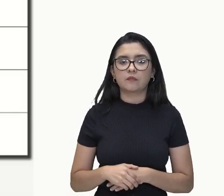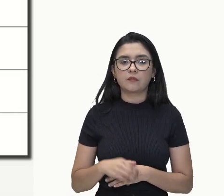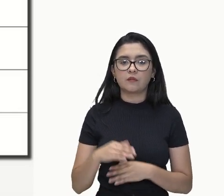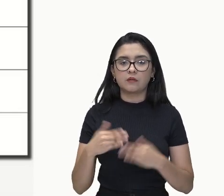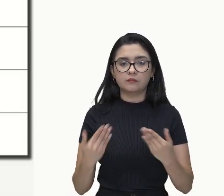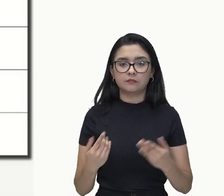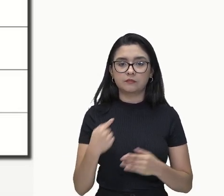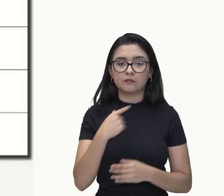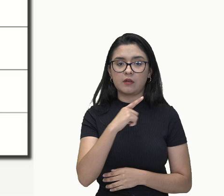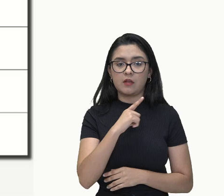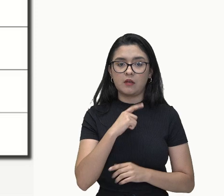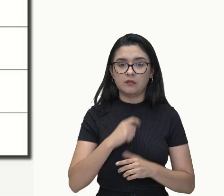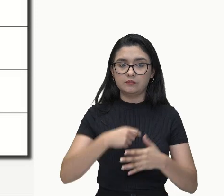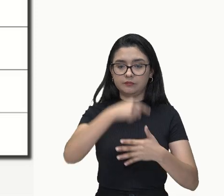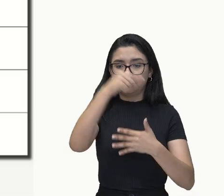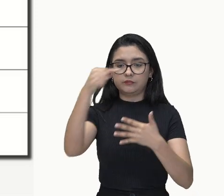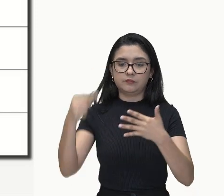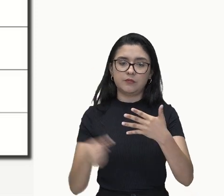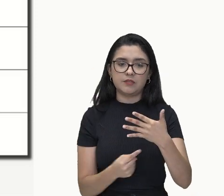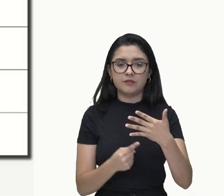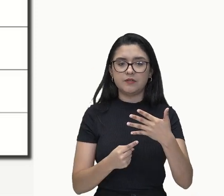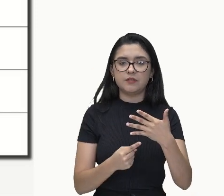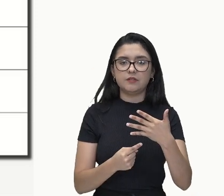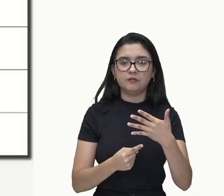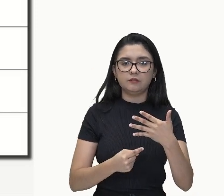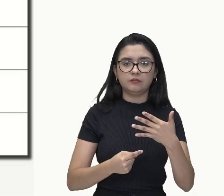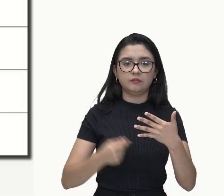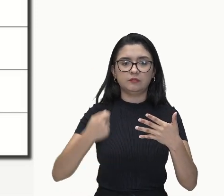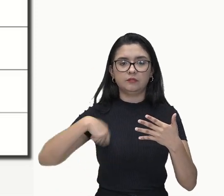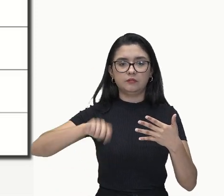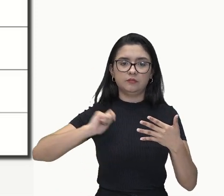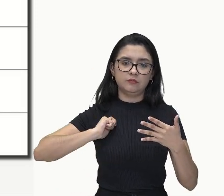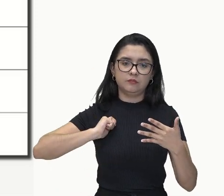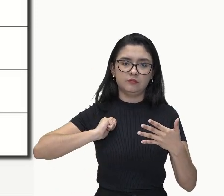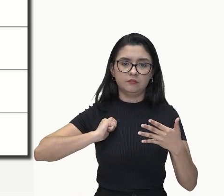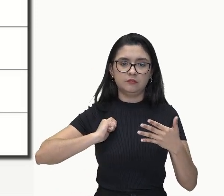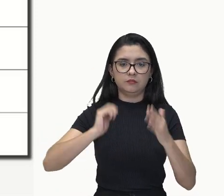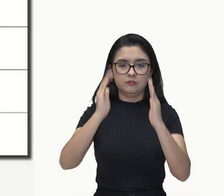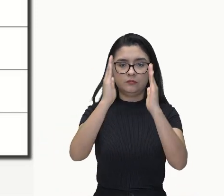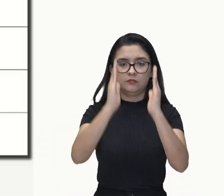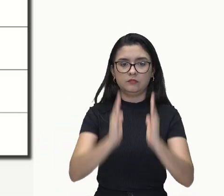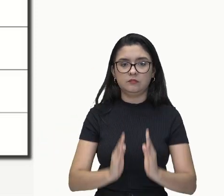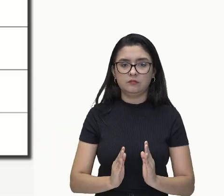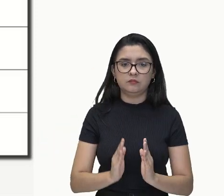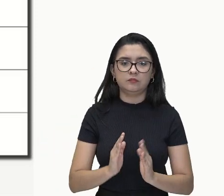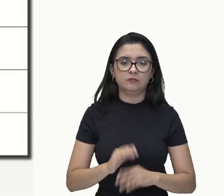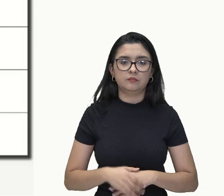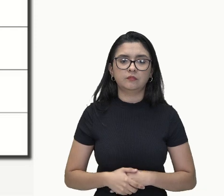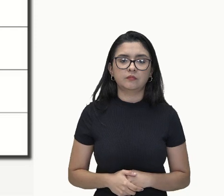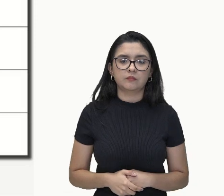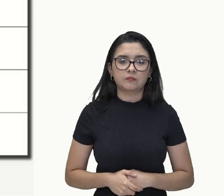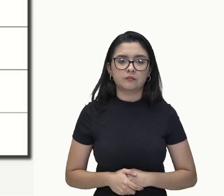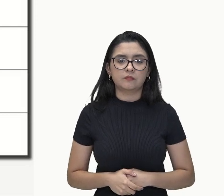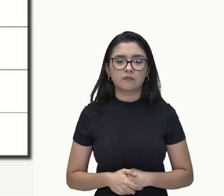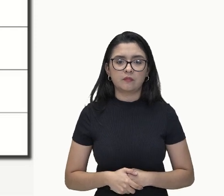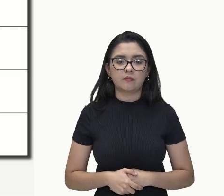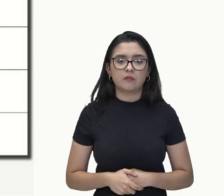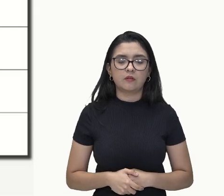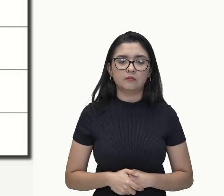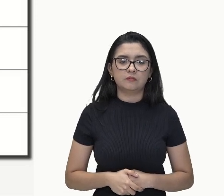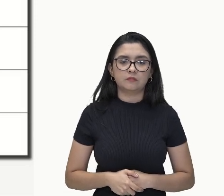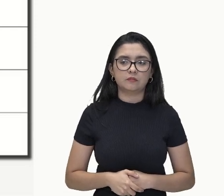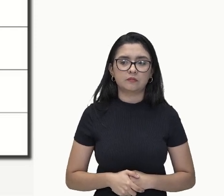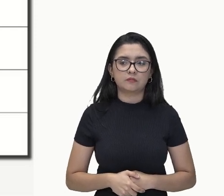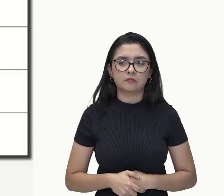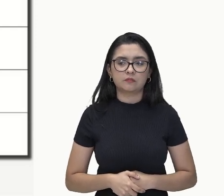tu cocinabas, ele cocinaba. Nosotros cocinábamos, vosotros cocinabais